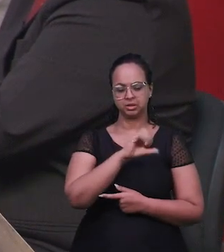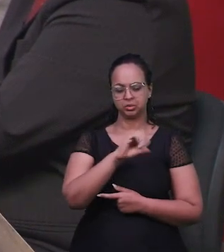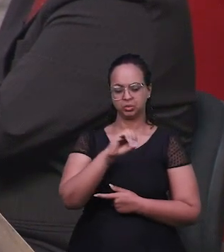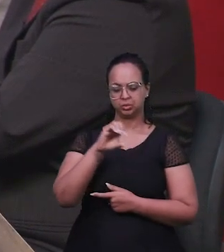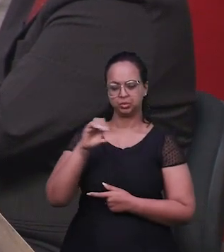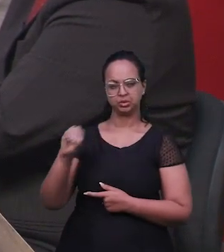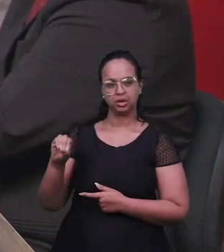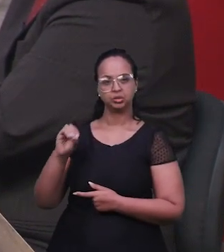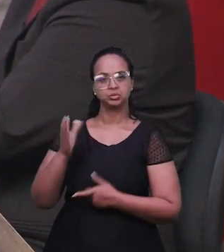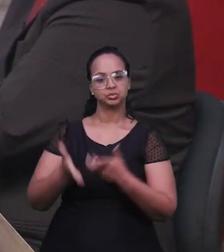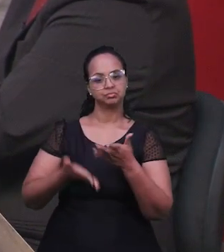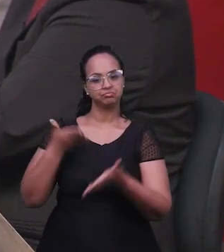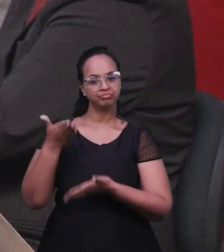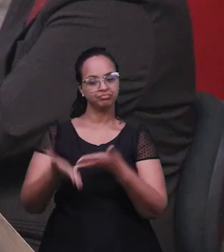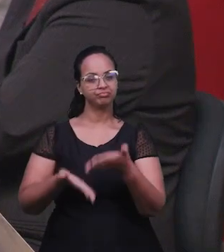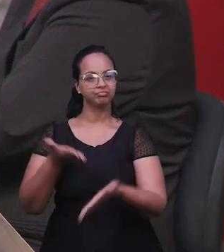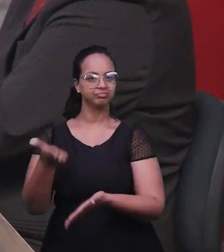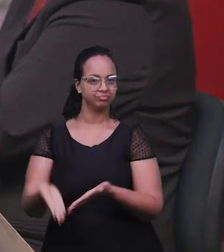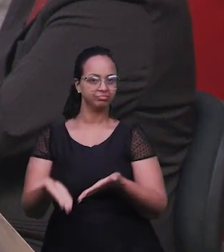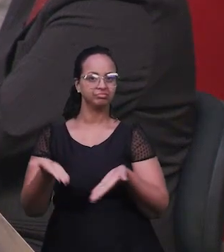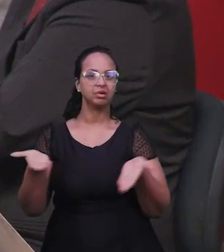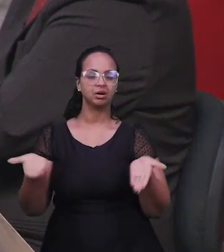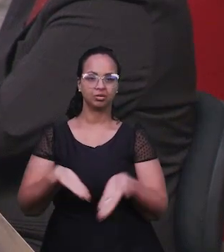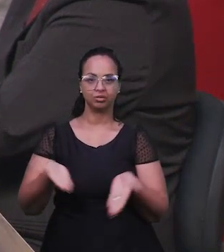está prestando nesta hora,